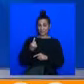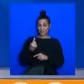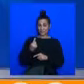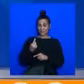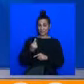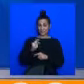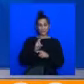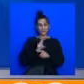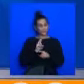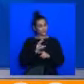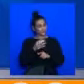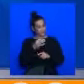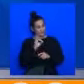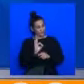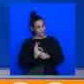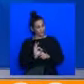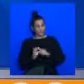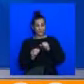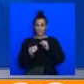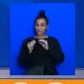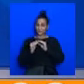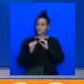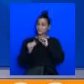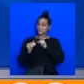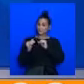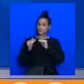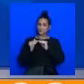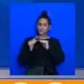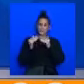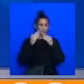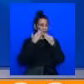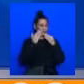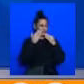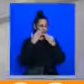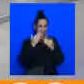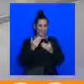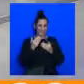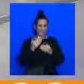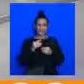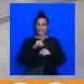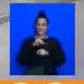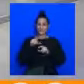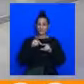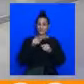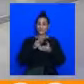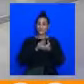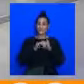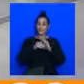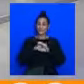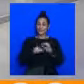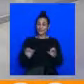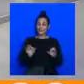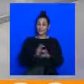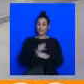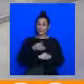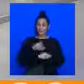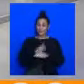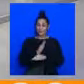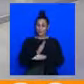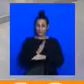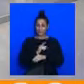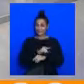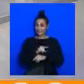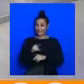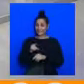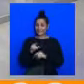81. Auditoras, confirmam? Sim, confirmo. Sim, confirmo. Obrigado. Sorteio da Lotomania realizado, validado.